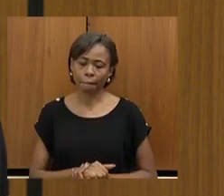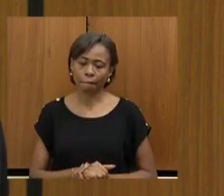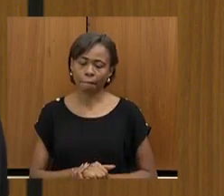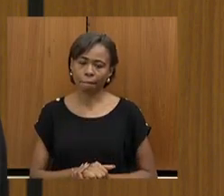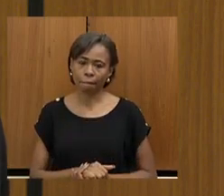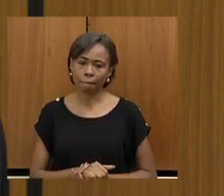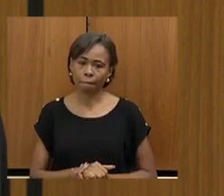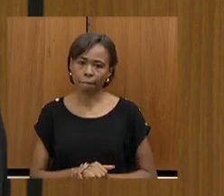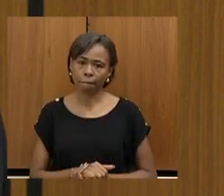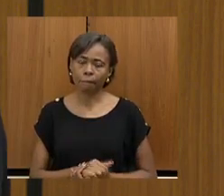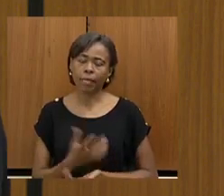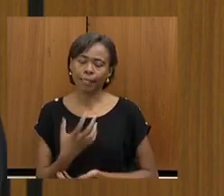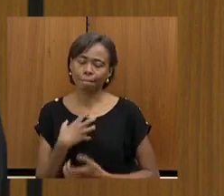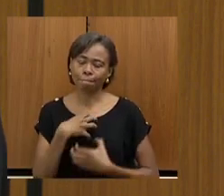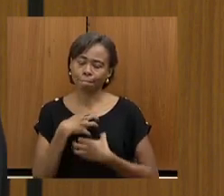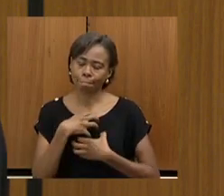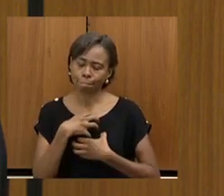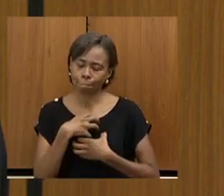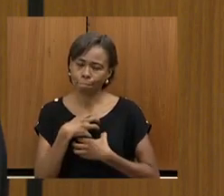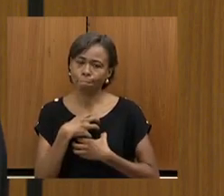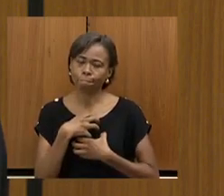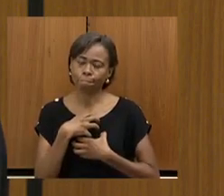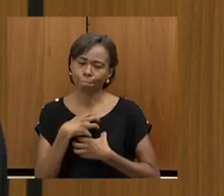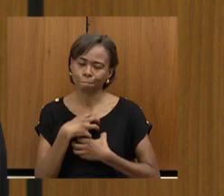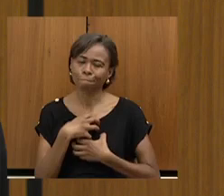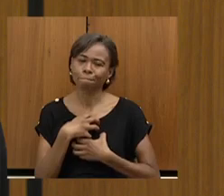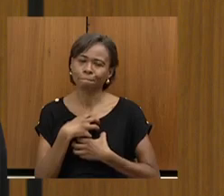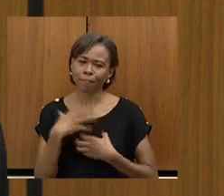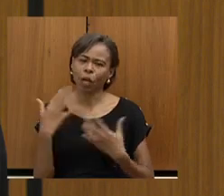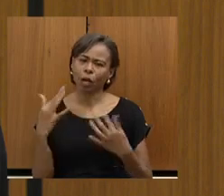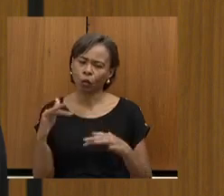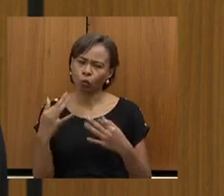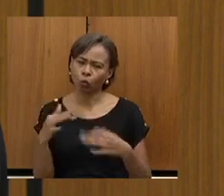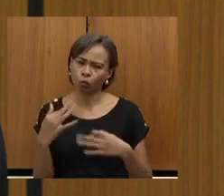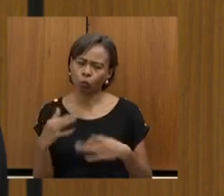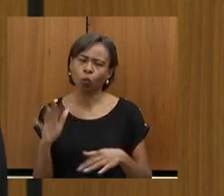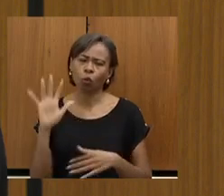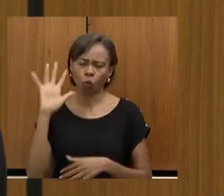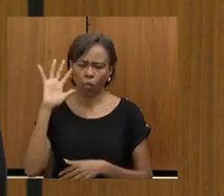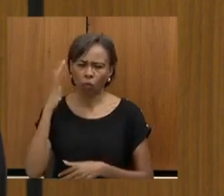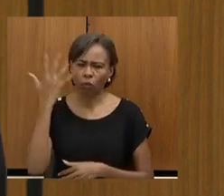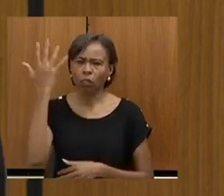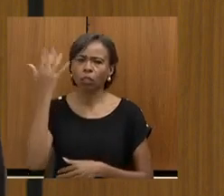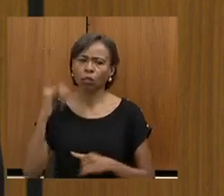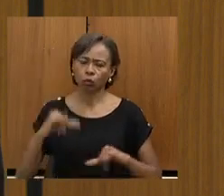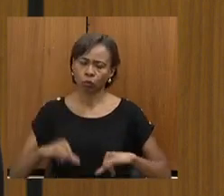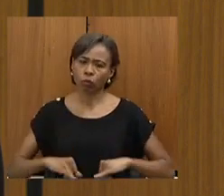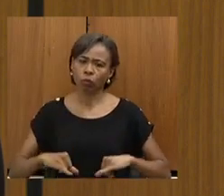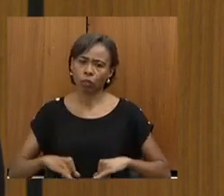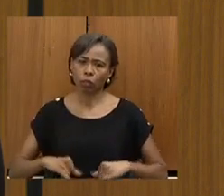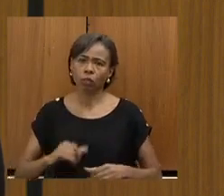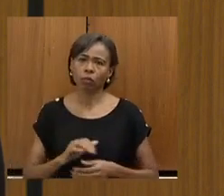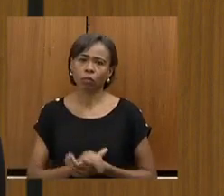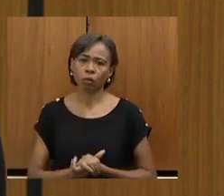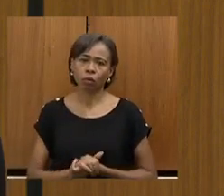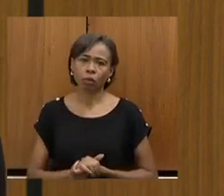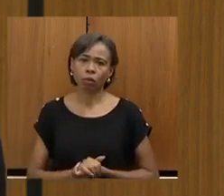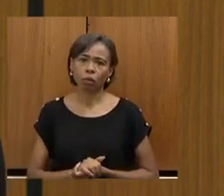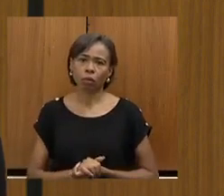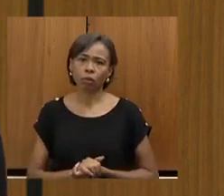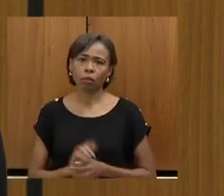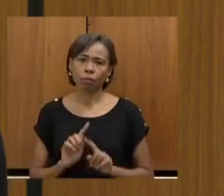sentimos muito a dor, o evento que tem ocorrido, mas